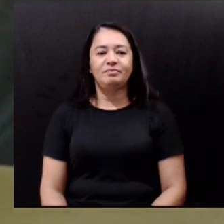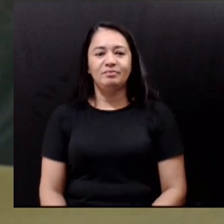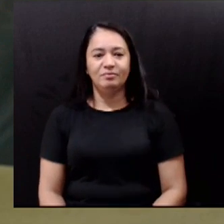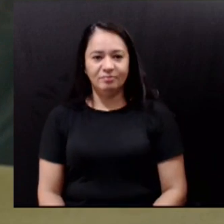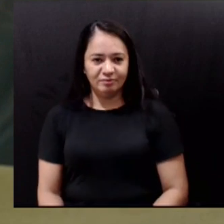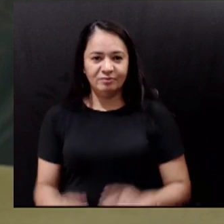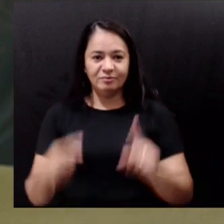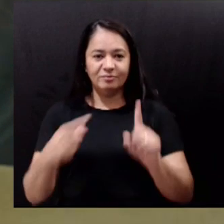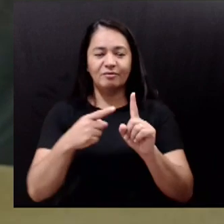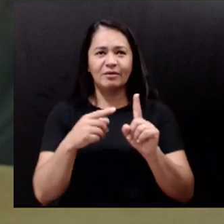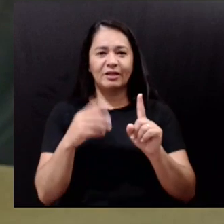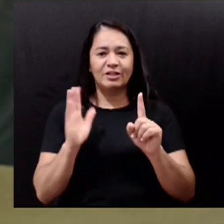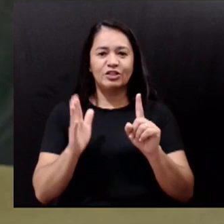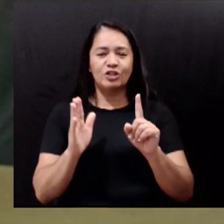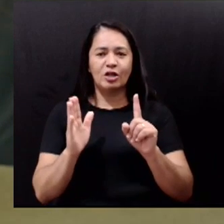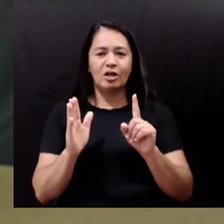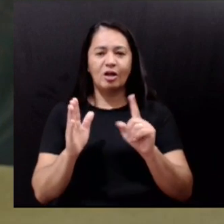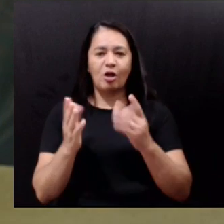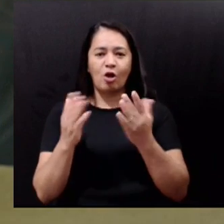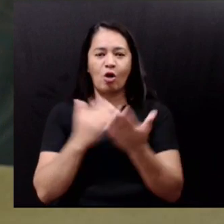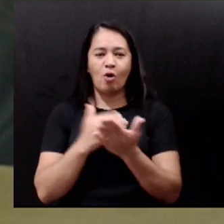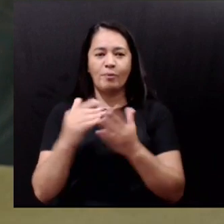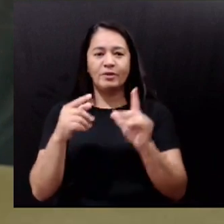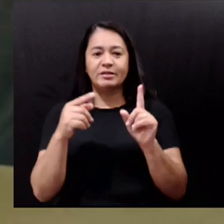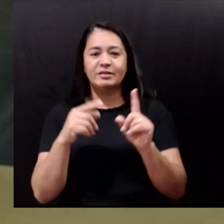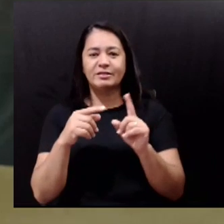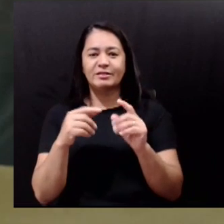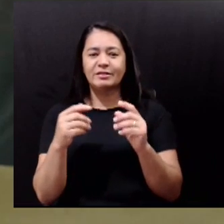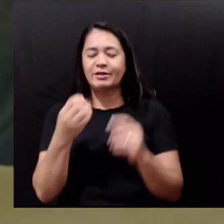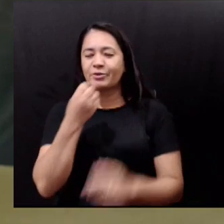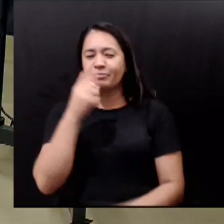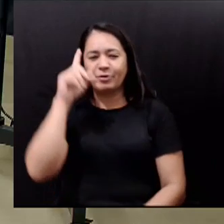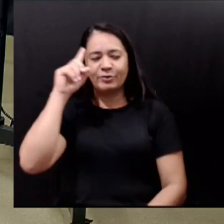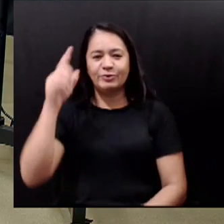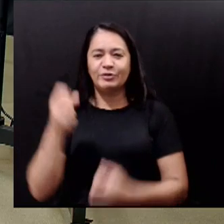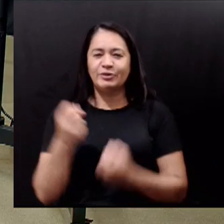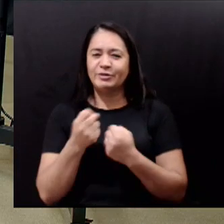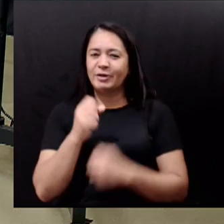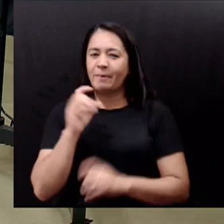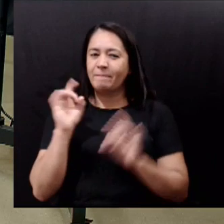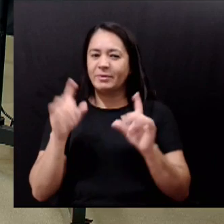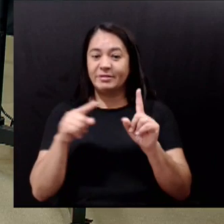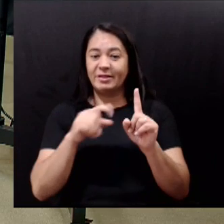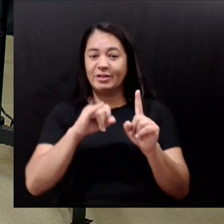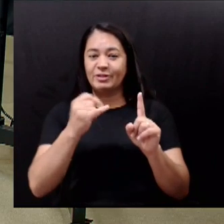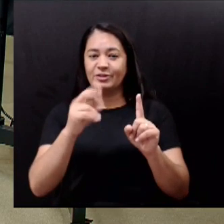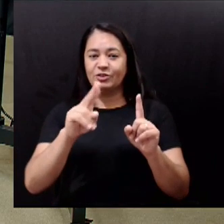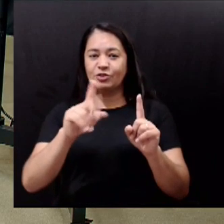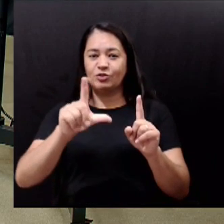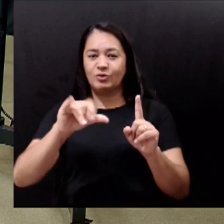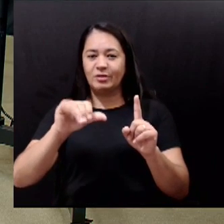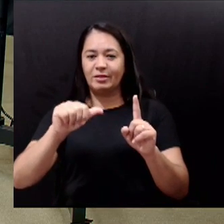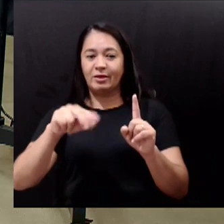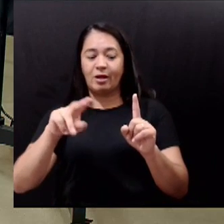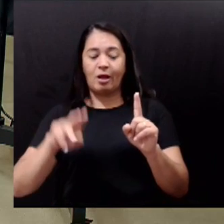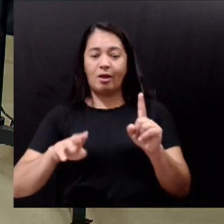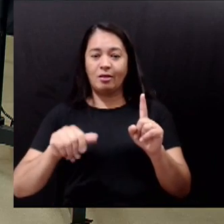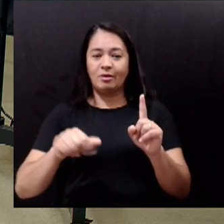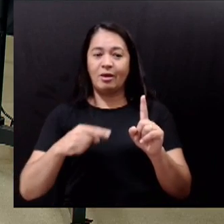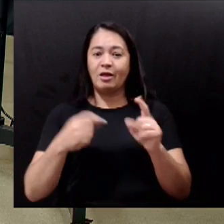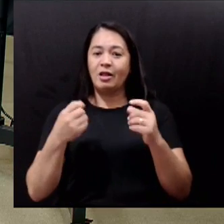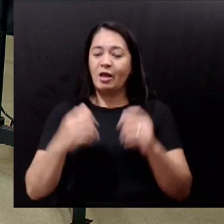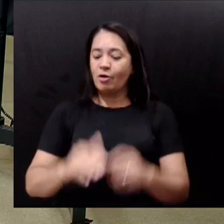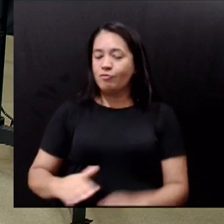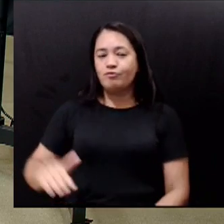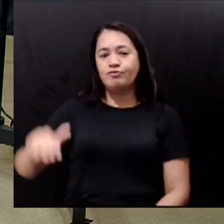já começa respondendo e mandando aquele bom dia especial para a Juliana, do Jardim Flamboyant. Ela diz, cresci jogando bola na rua e